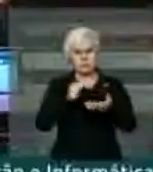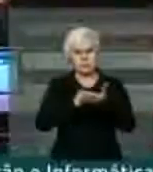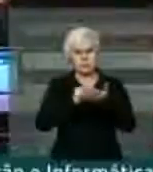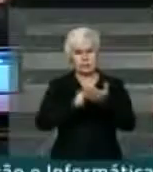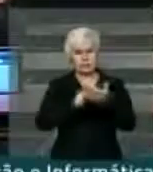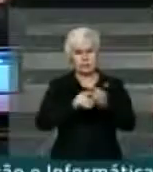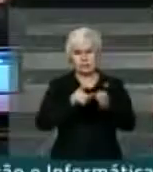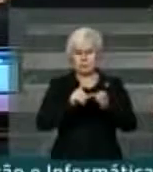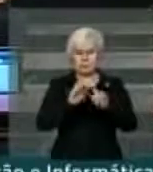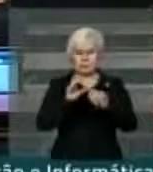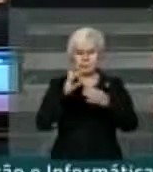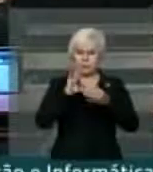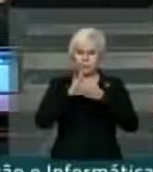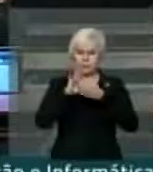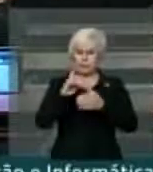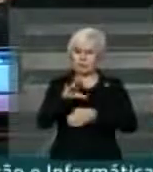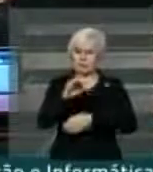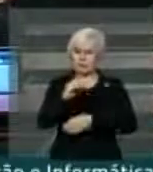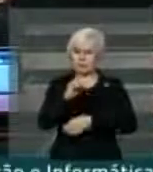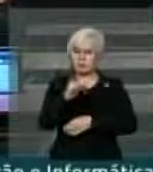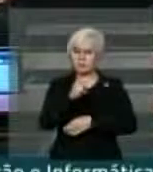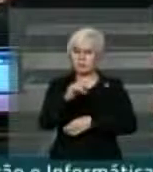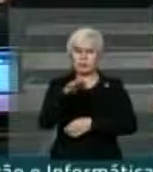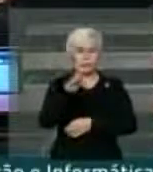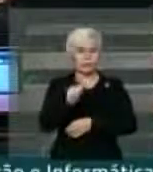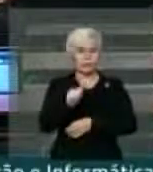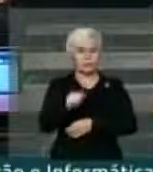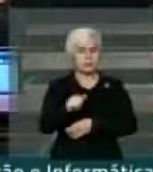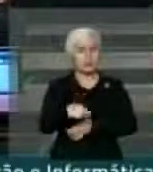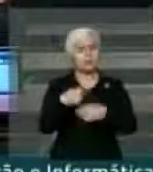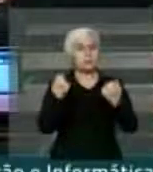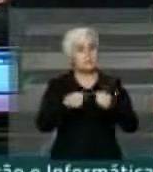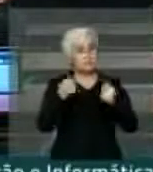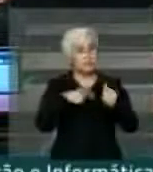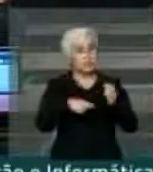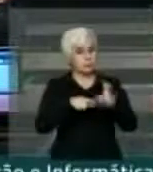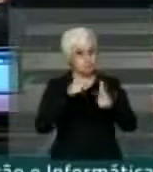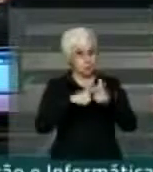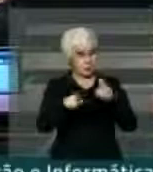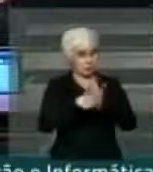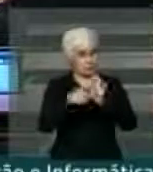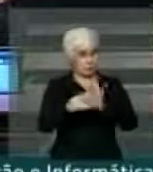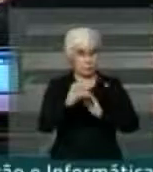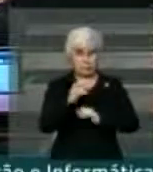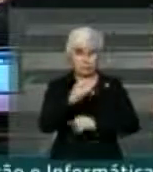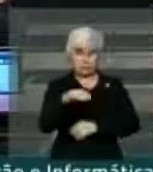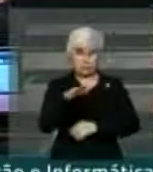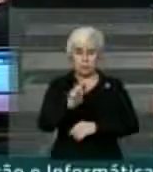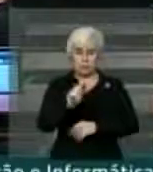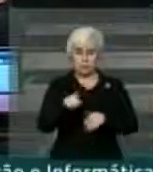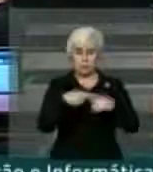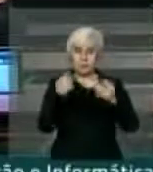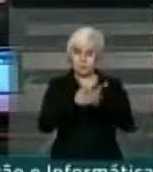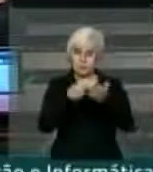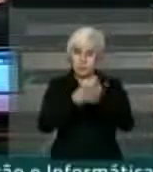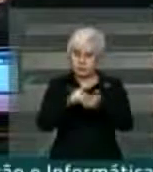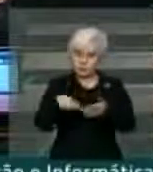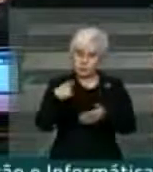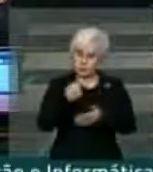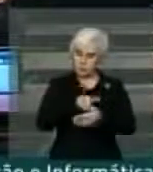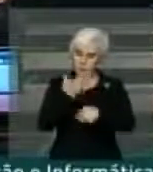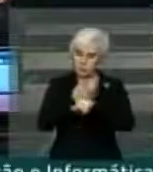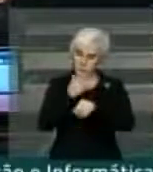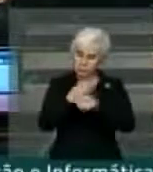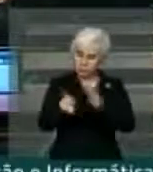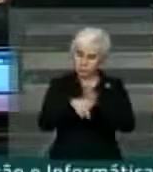A democracia representativa está em crise, e se deve essa crise, e muito, ao fato de não exercitar-se a outra